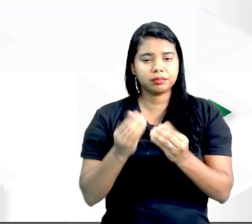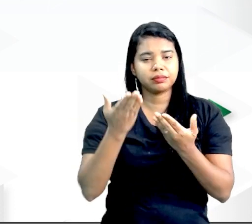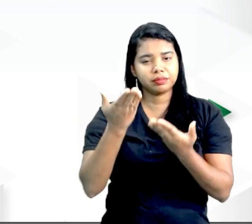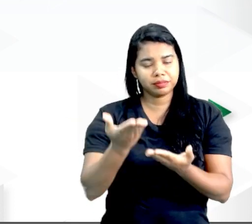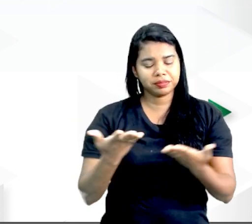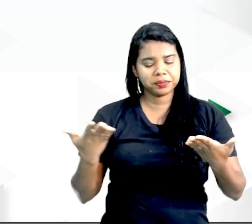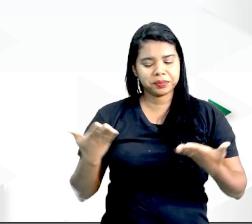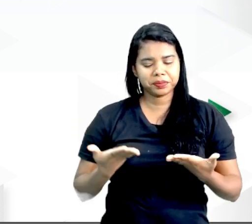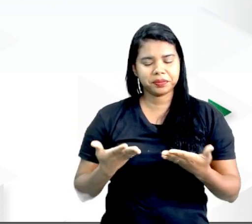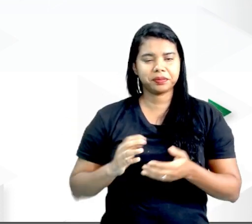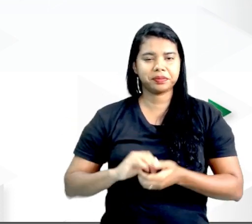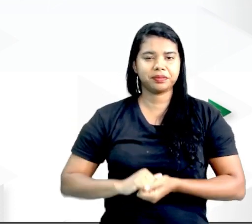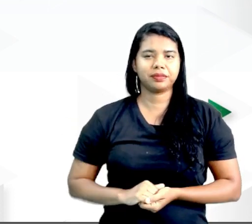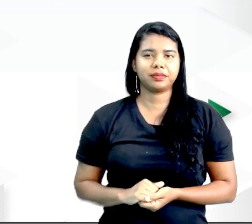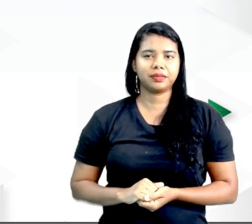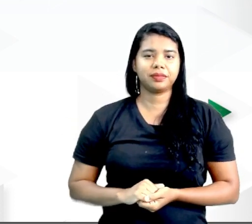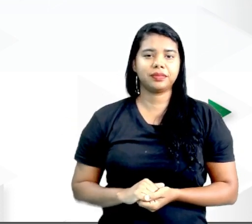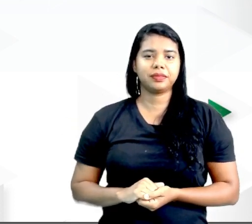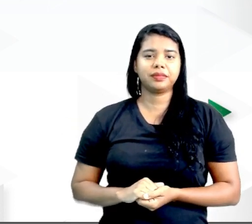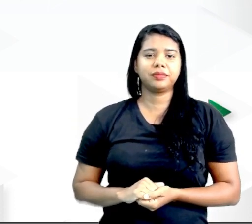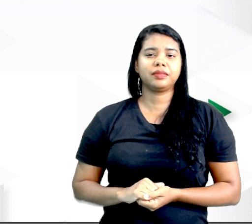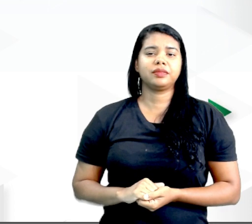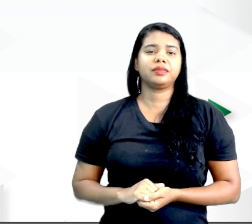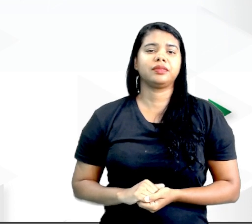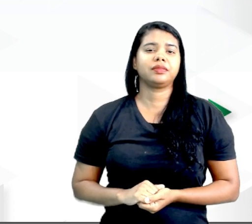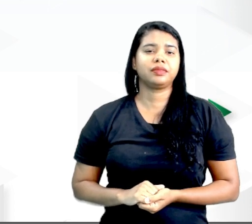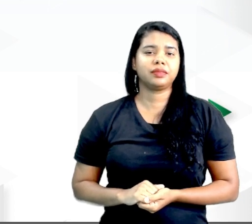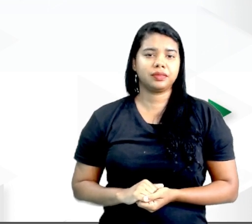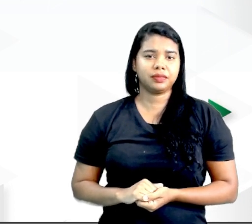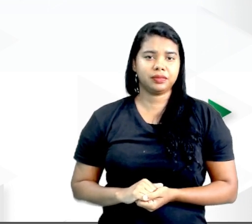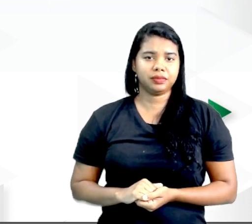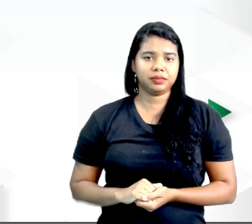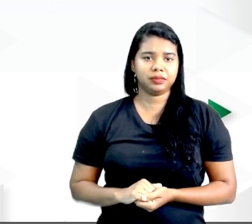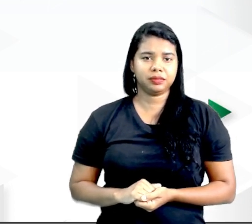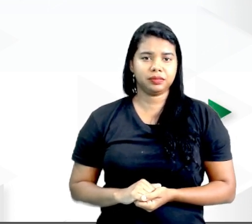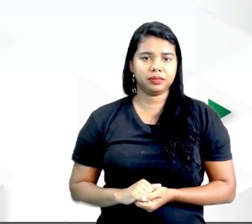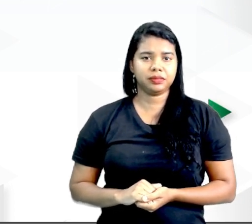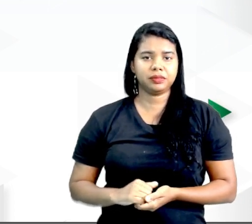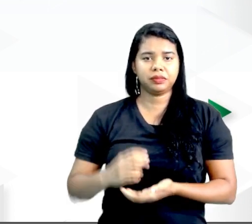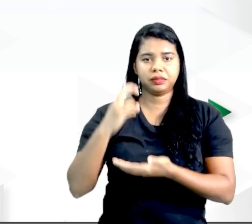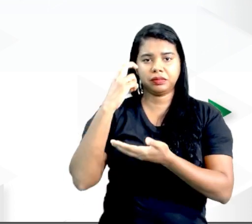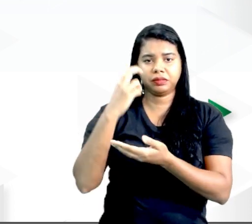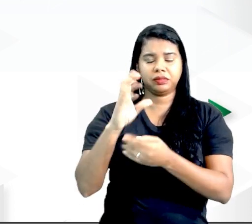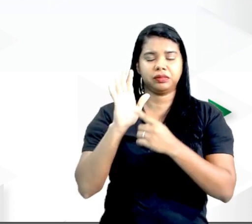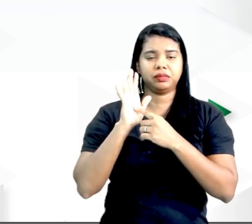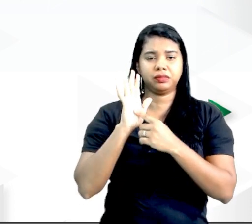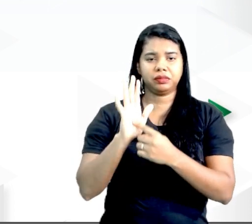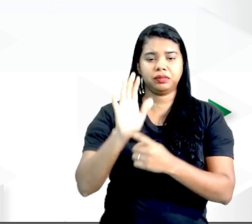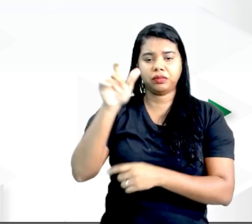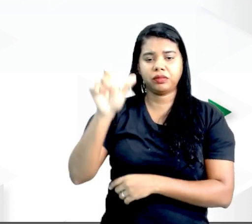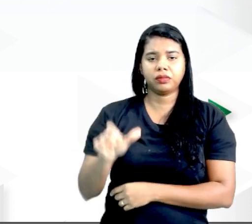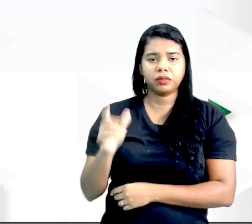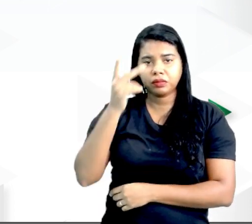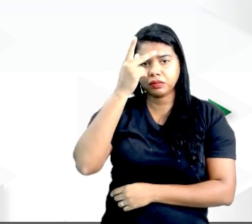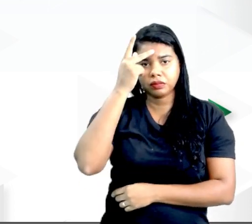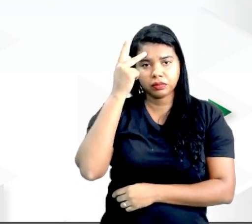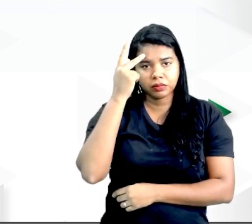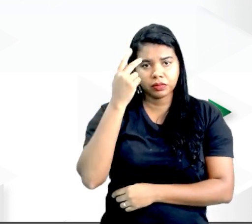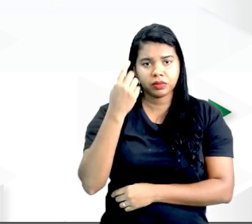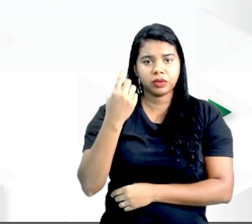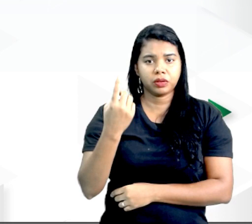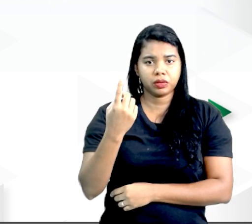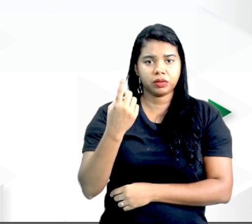agora. Olha, eu tenho 5 representações de figuras aí de pessoas. Um está